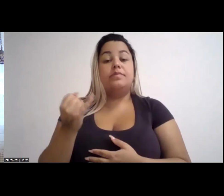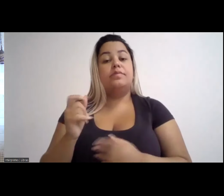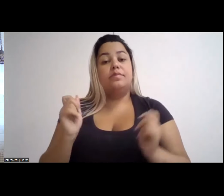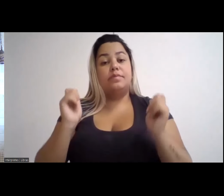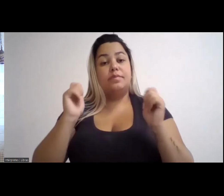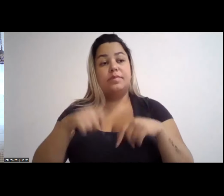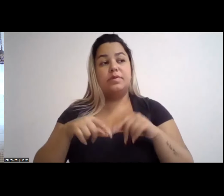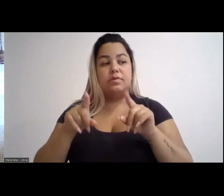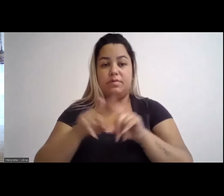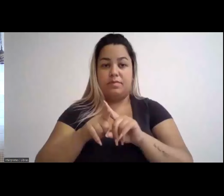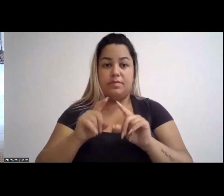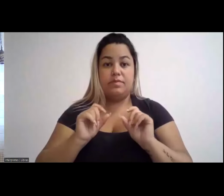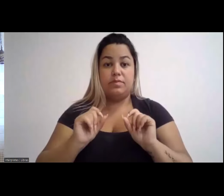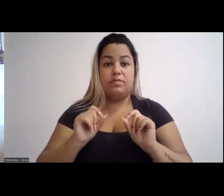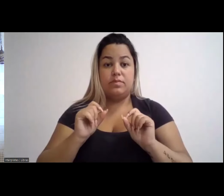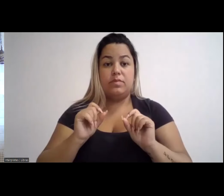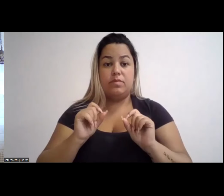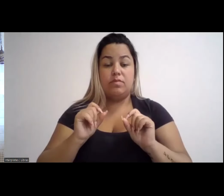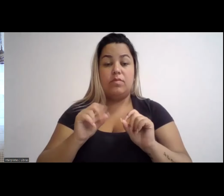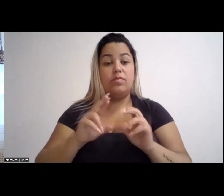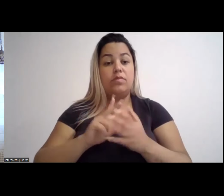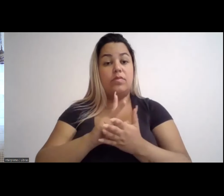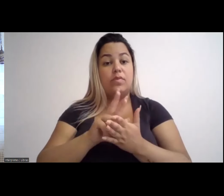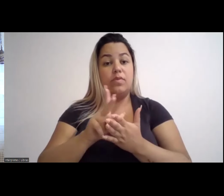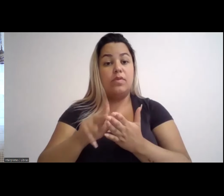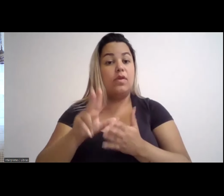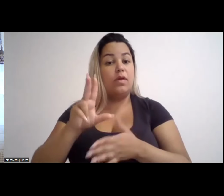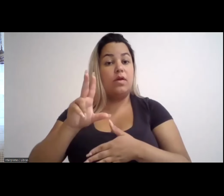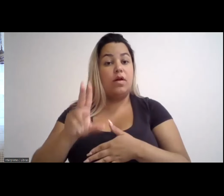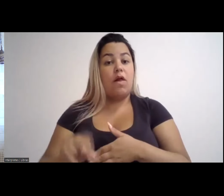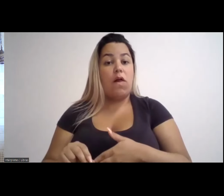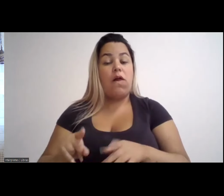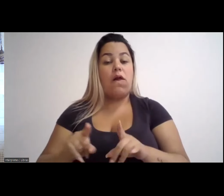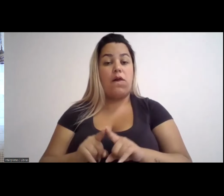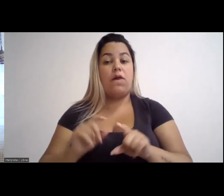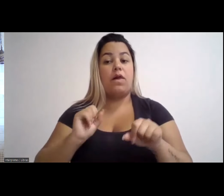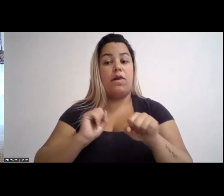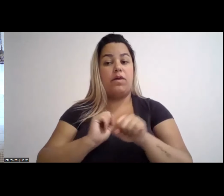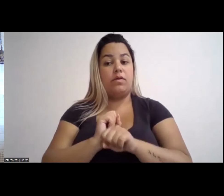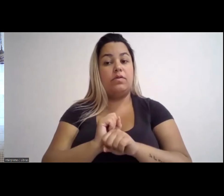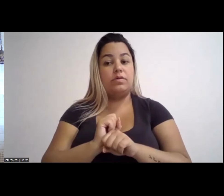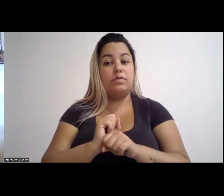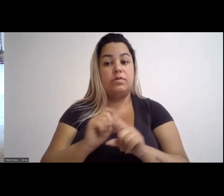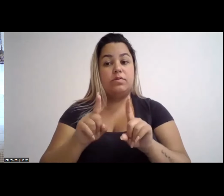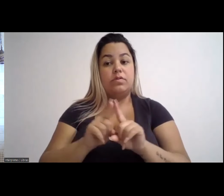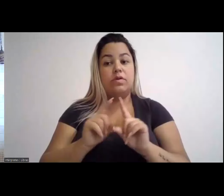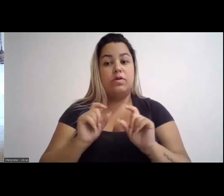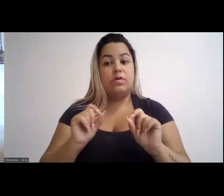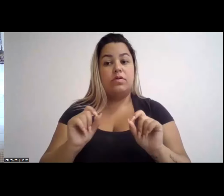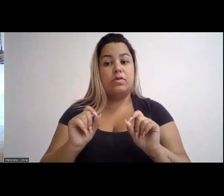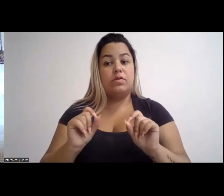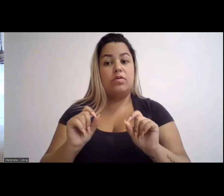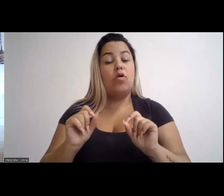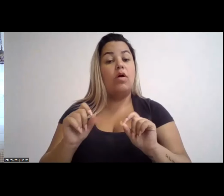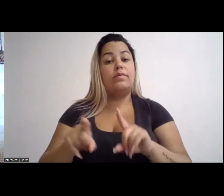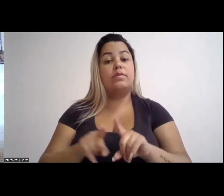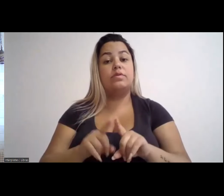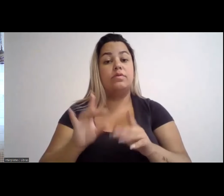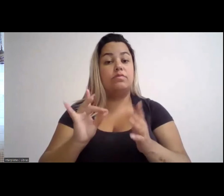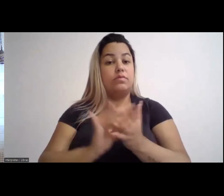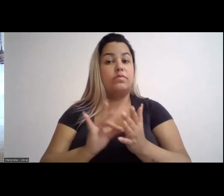da tecnodiversidade, né? Não na perspectiva de uma visão unificadora da realidade